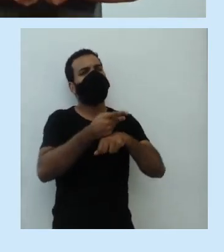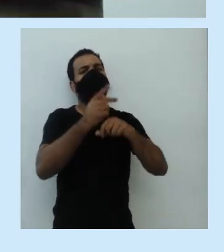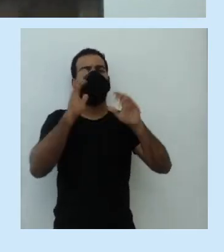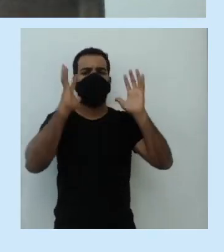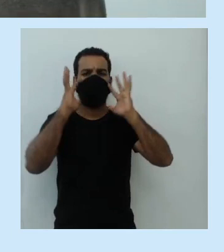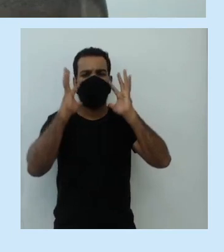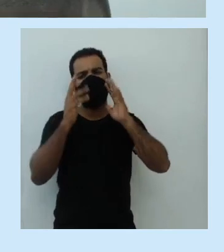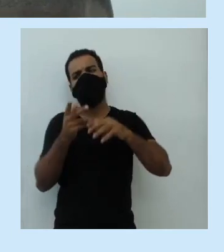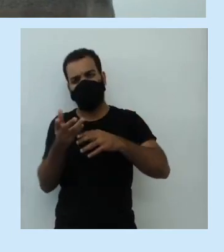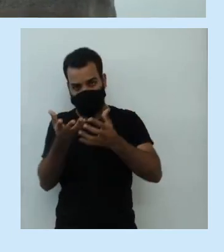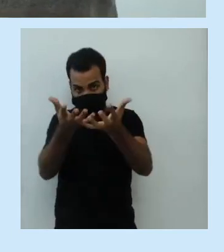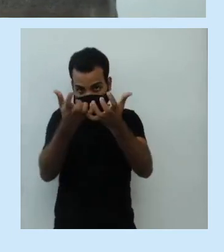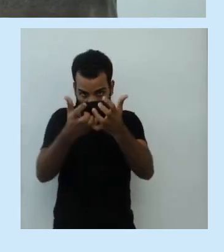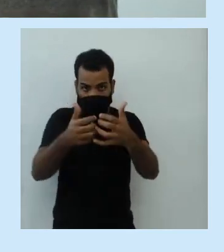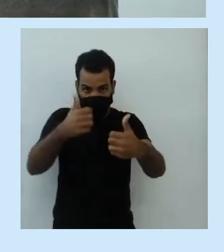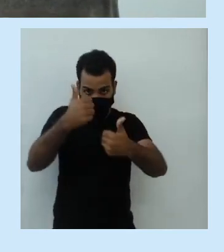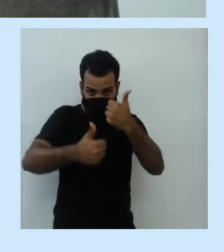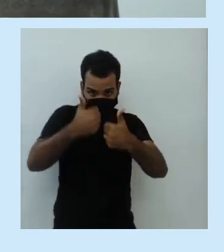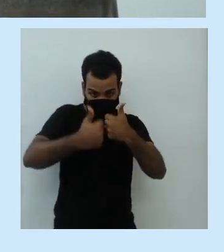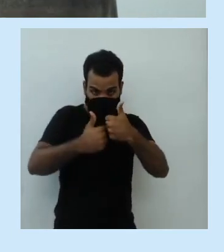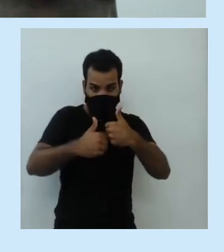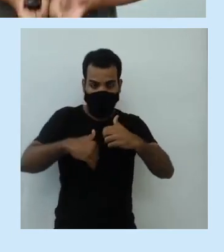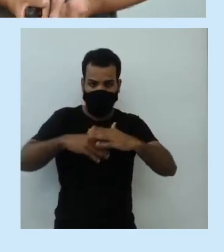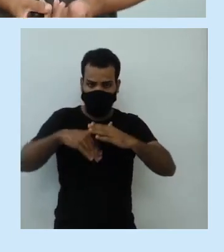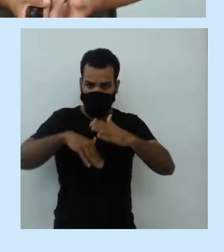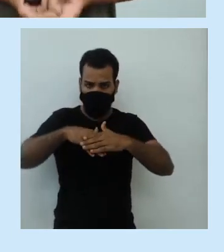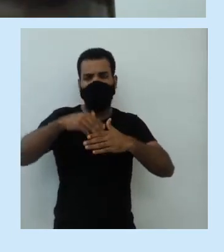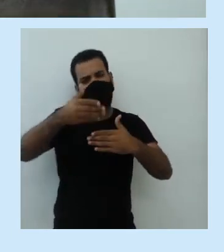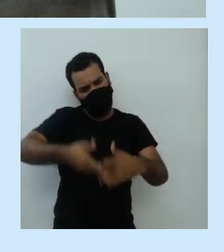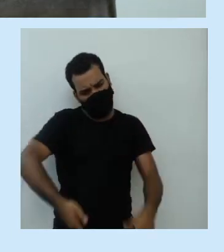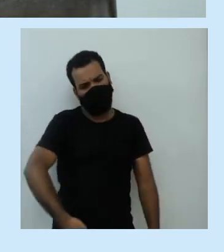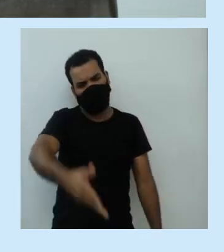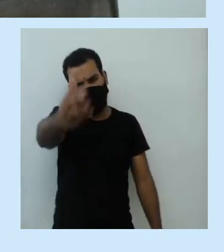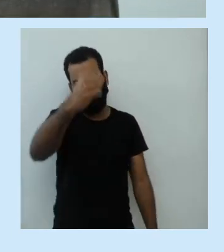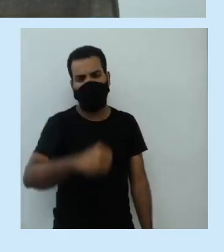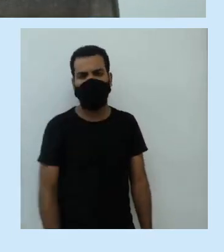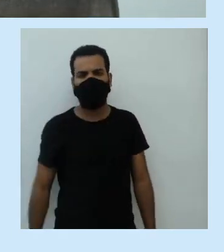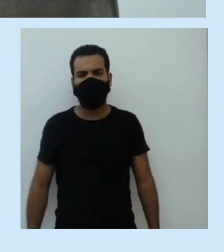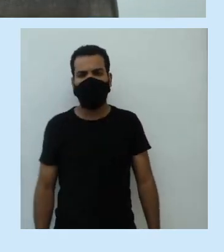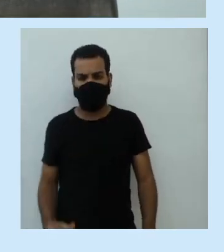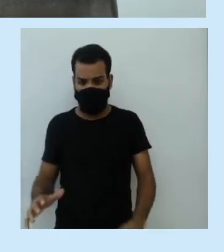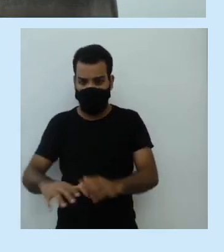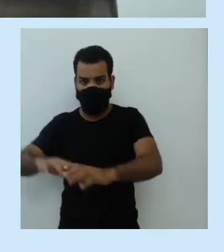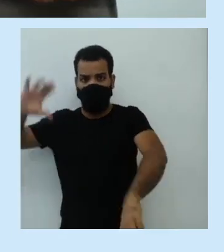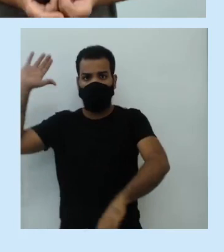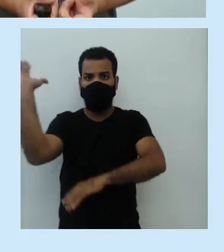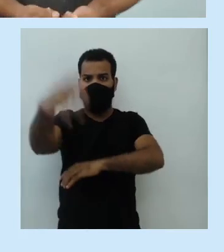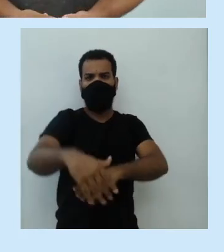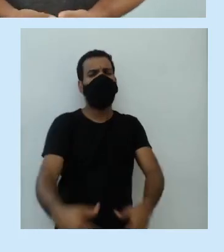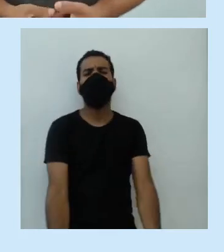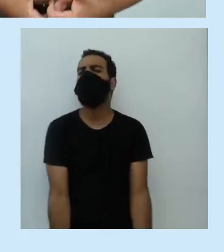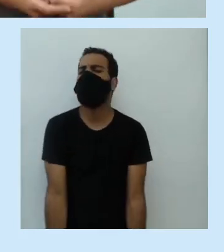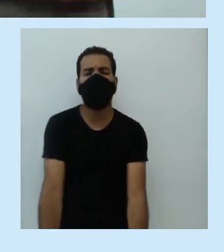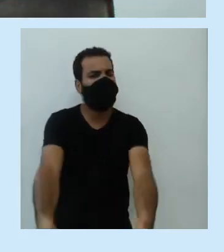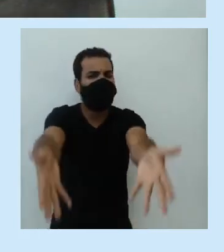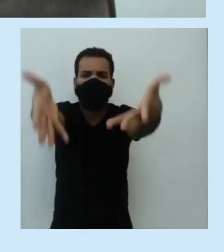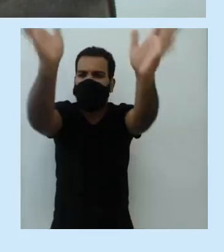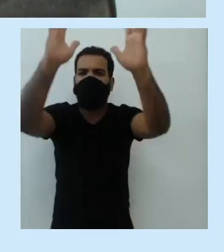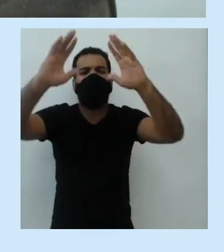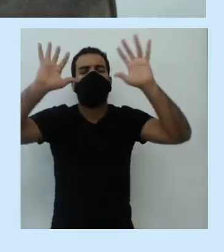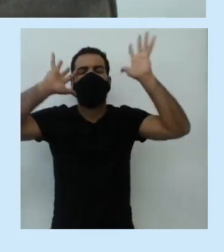sonho. Você quer ser um jogador de futebol? Vá. Quer ser um jogador de handebol? Também, vá embora. Quer